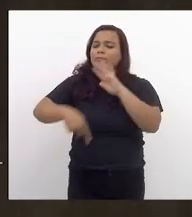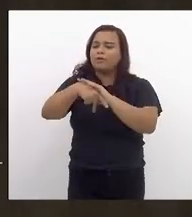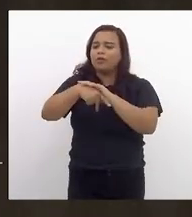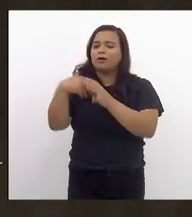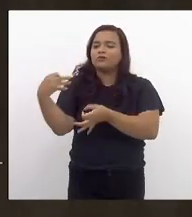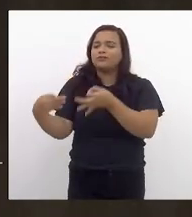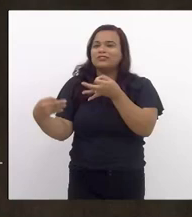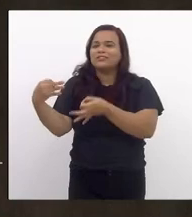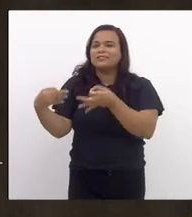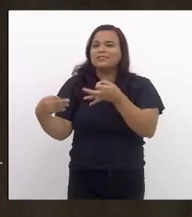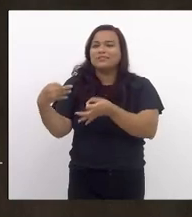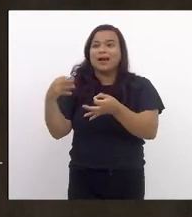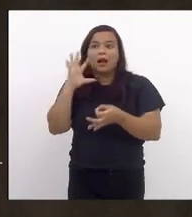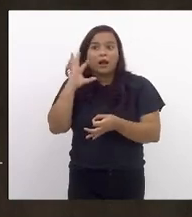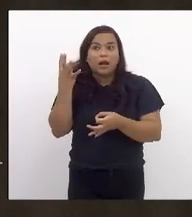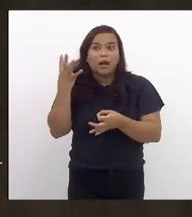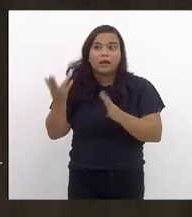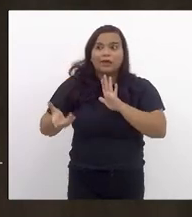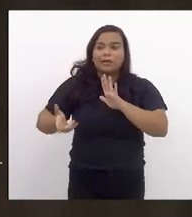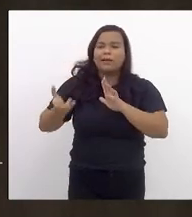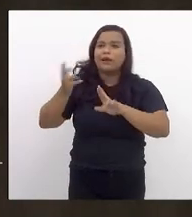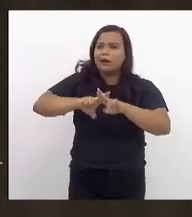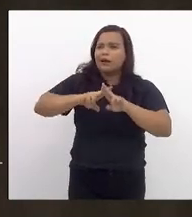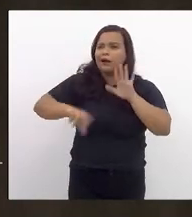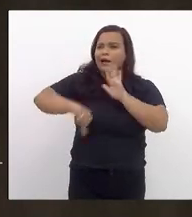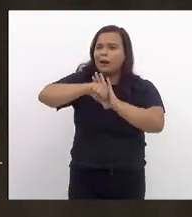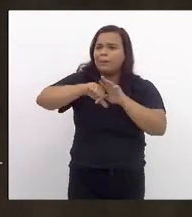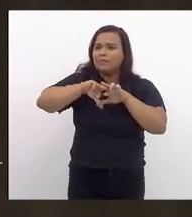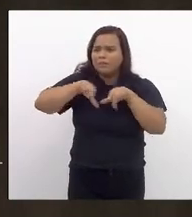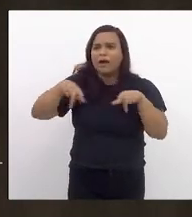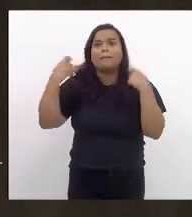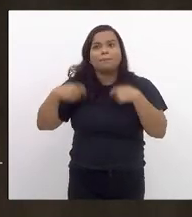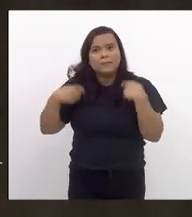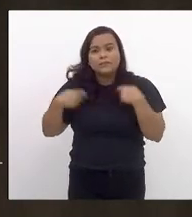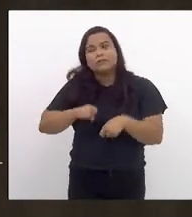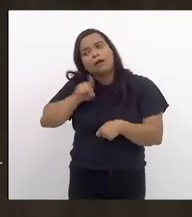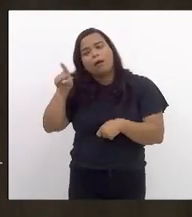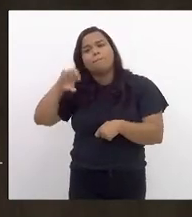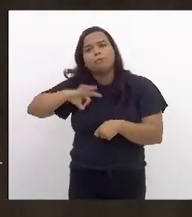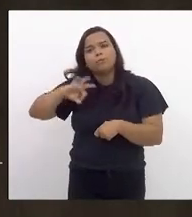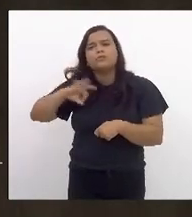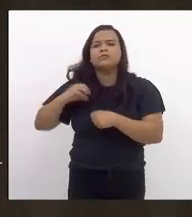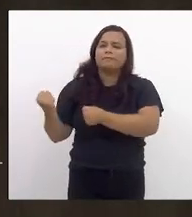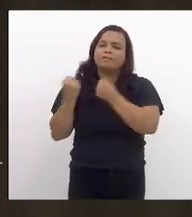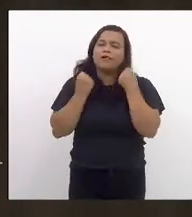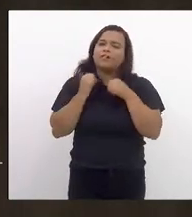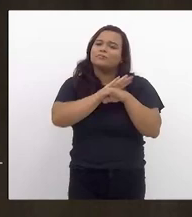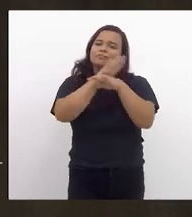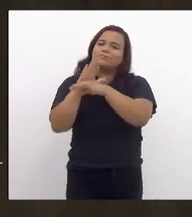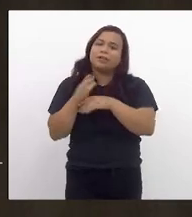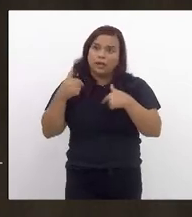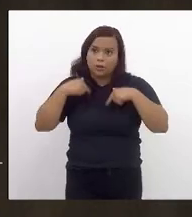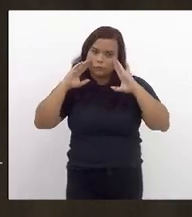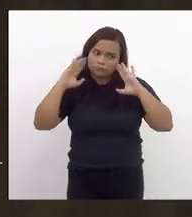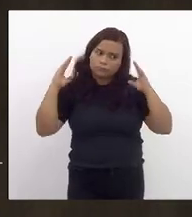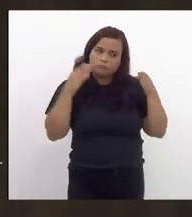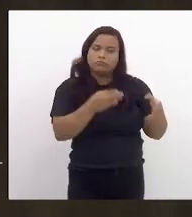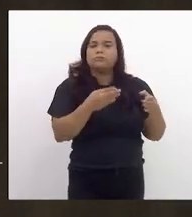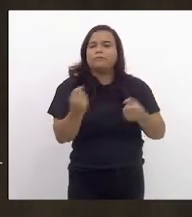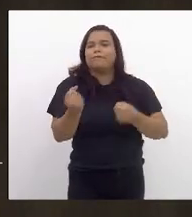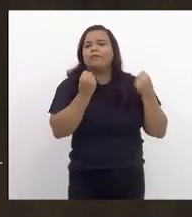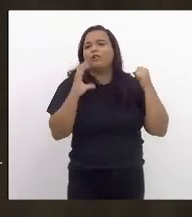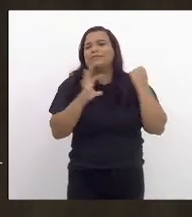depende de uma Polícia Civil cada vez mais forte. Eu tenho dedicado o meu mandato ao fortalecimento das forças de segurança. Amanhã será uma